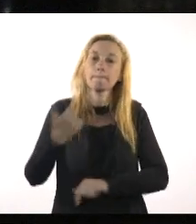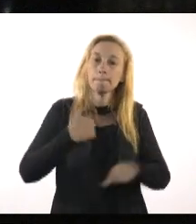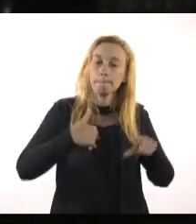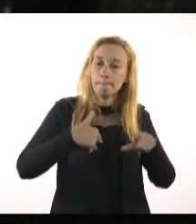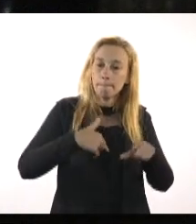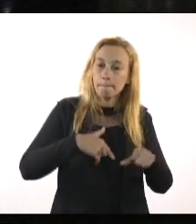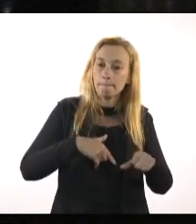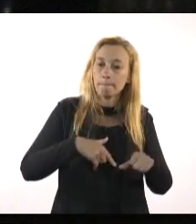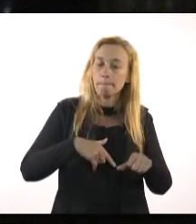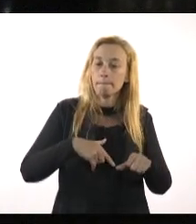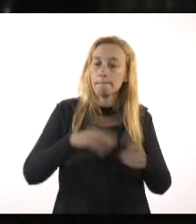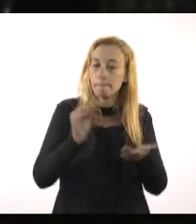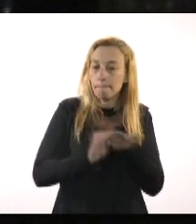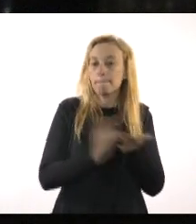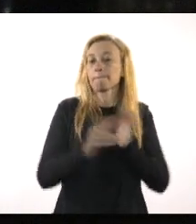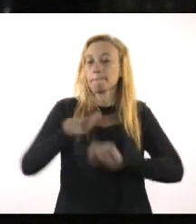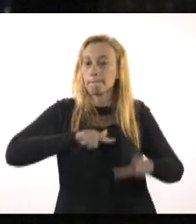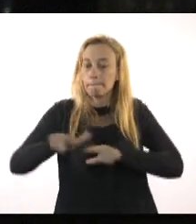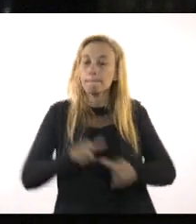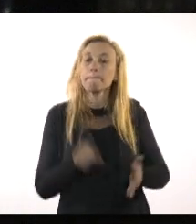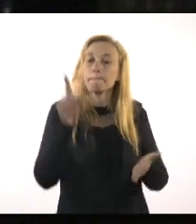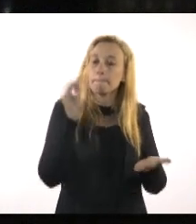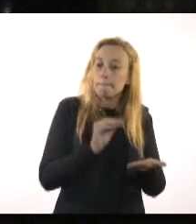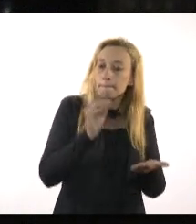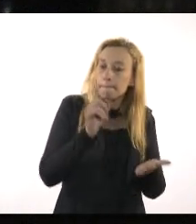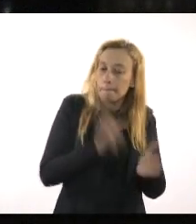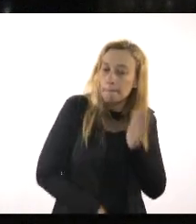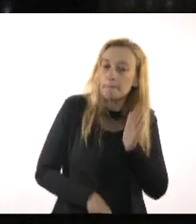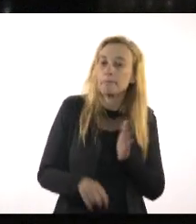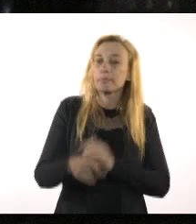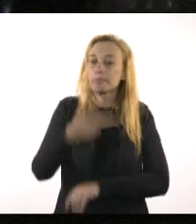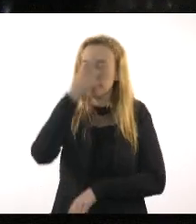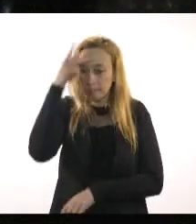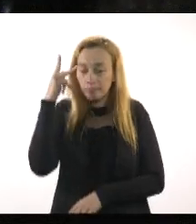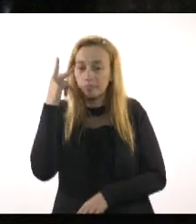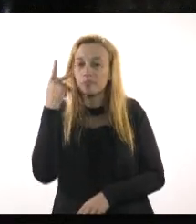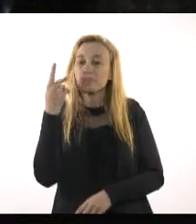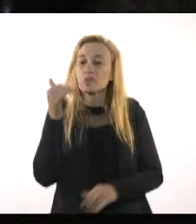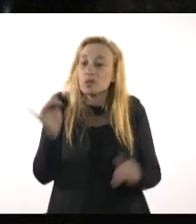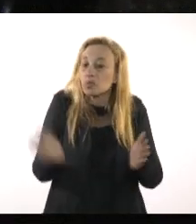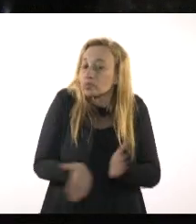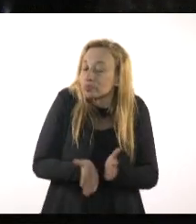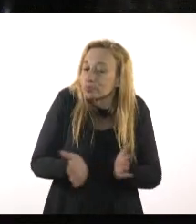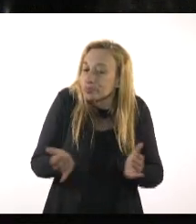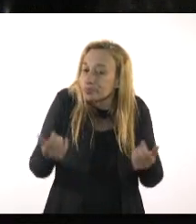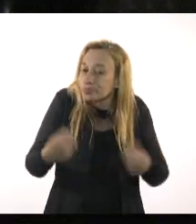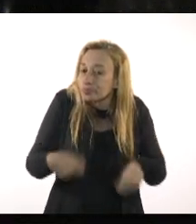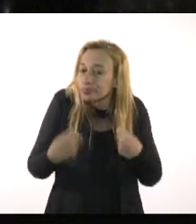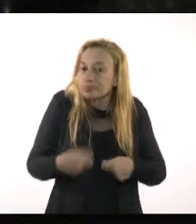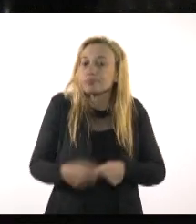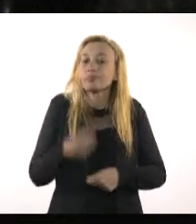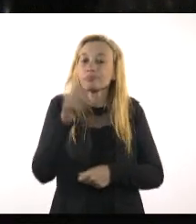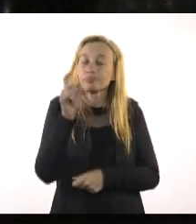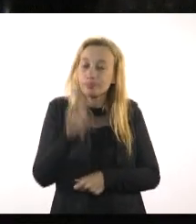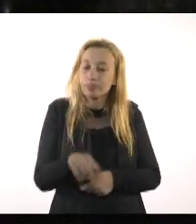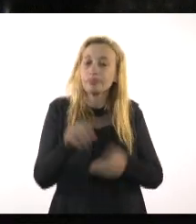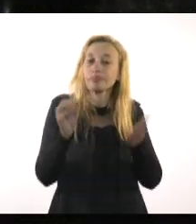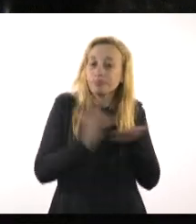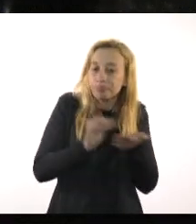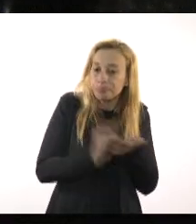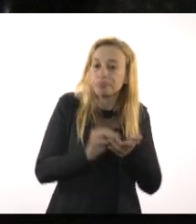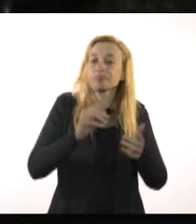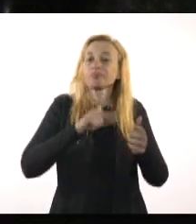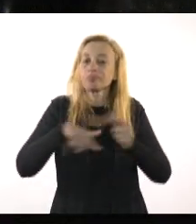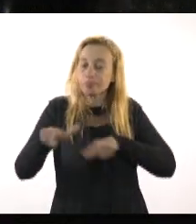menos pessoas, né, na situação tão vulnerável que é o desemprego, que é o cuidado com